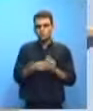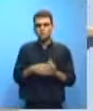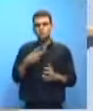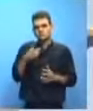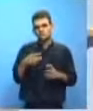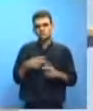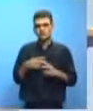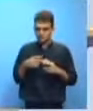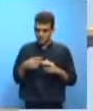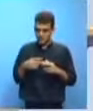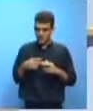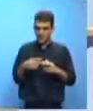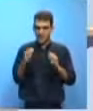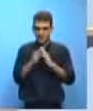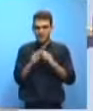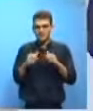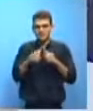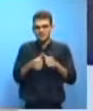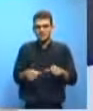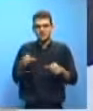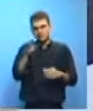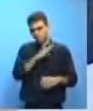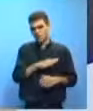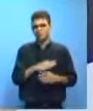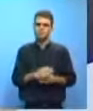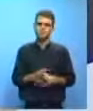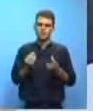falei. Filho, o problema é muito sério.